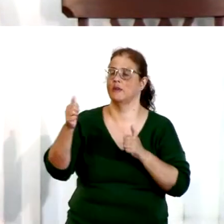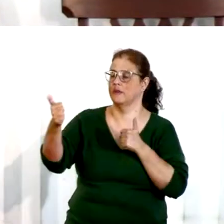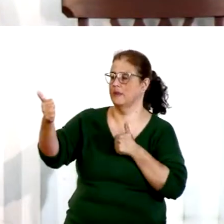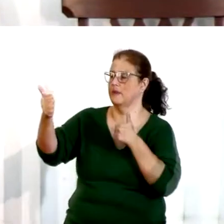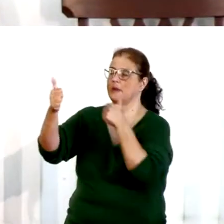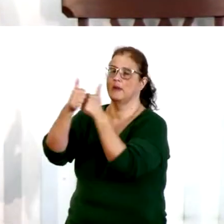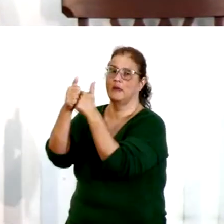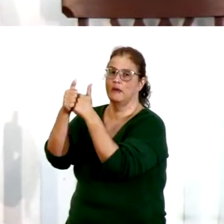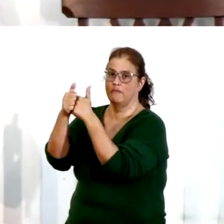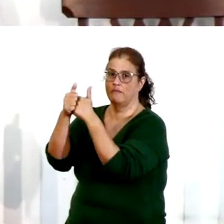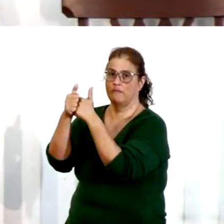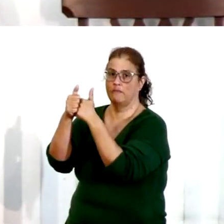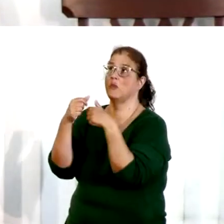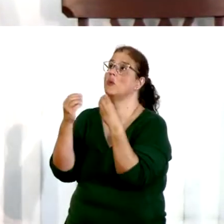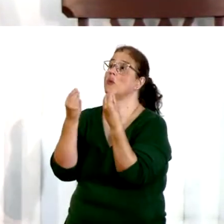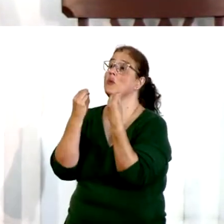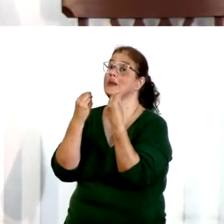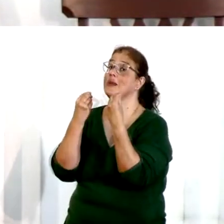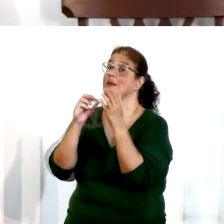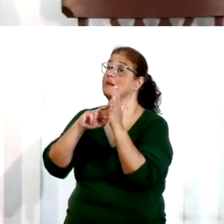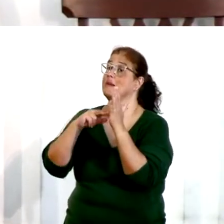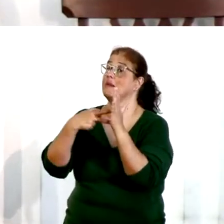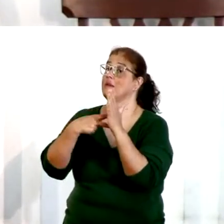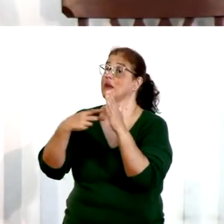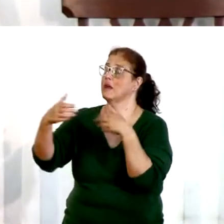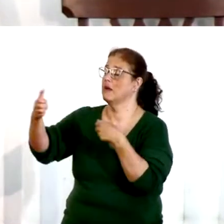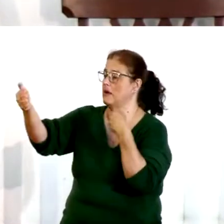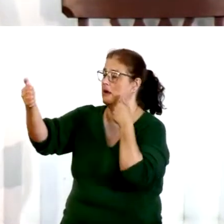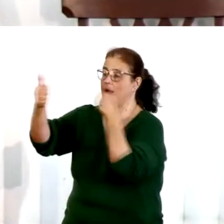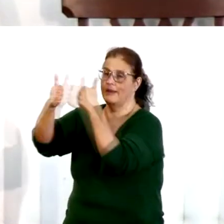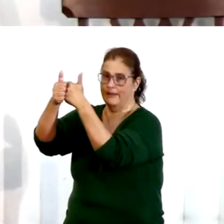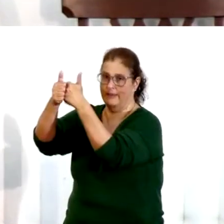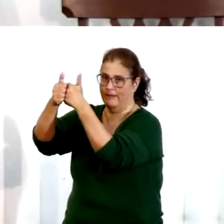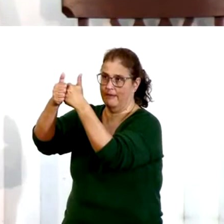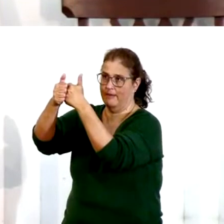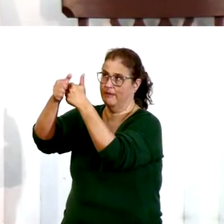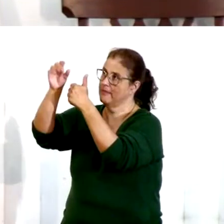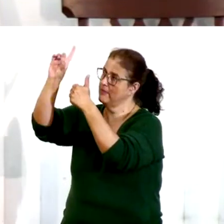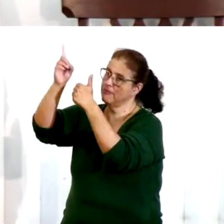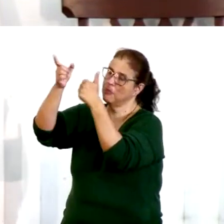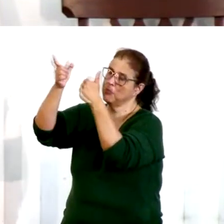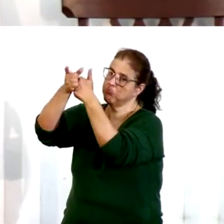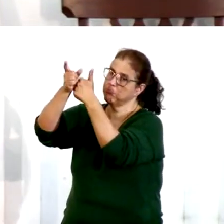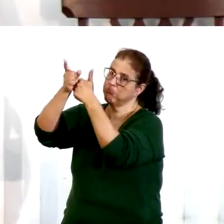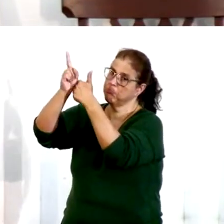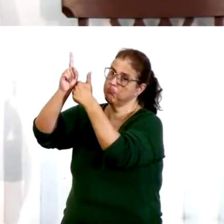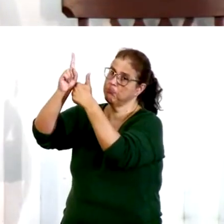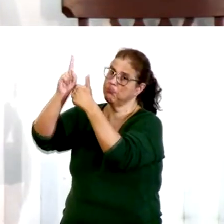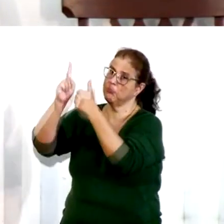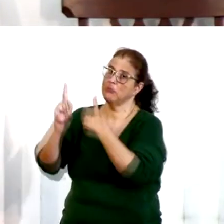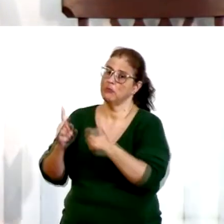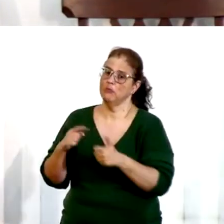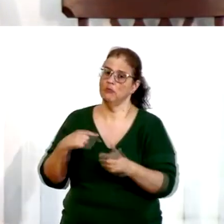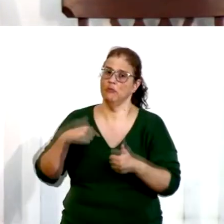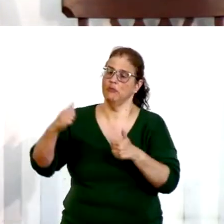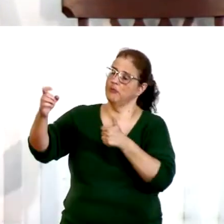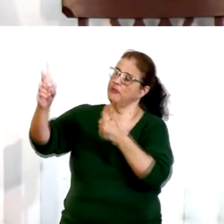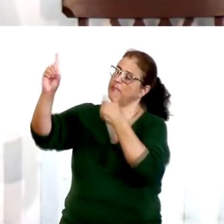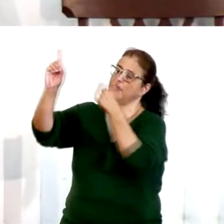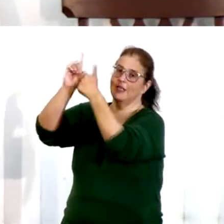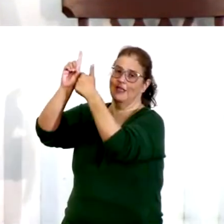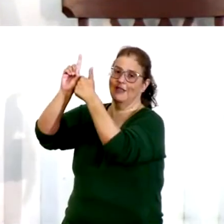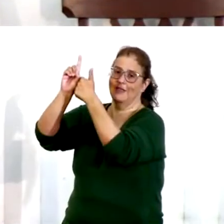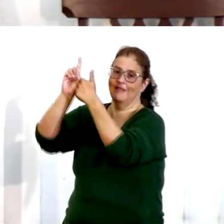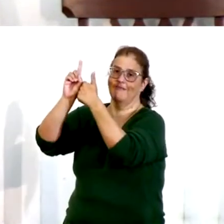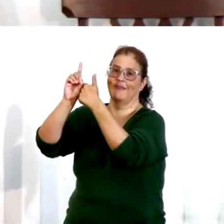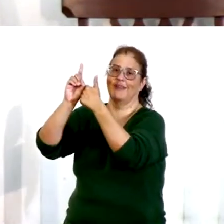a Deus? O que é nos achegar a Deus? Como é que nós nos achegamos a Deus? O texto diz, chegando-vos para Ele,